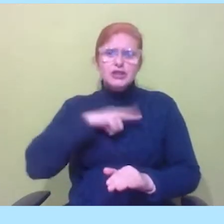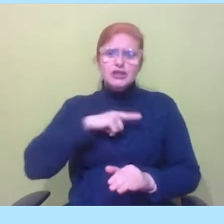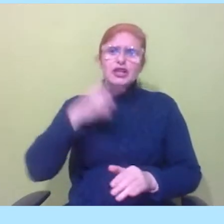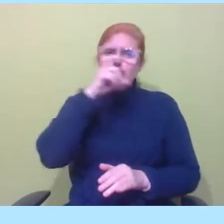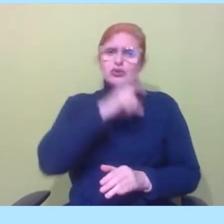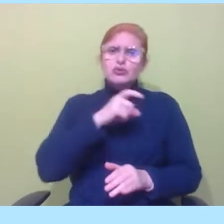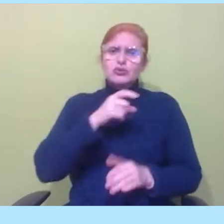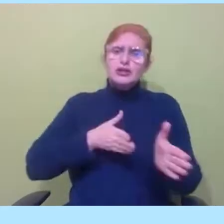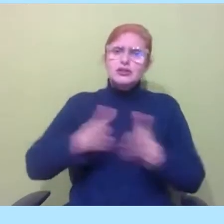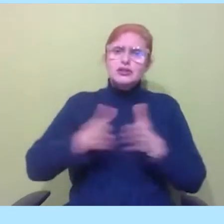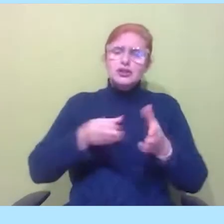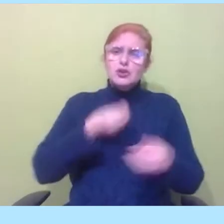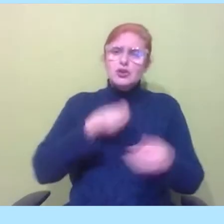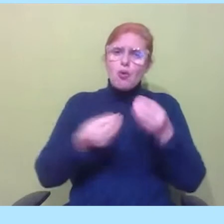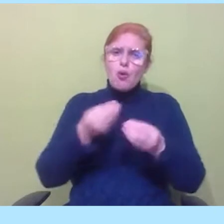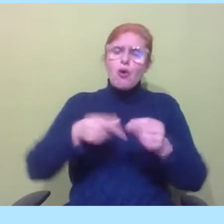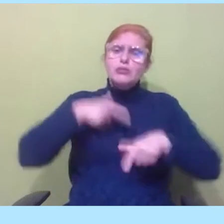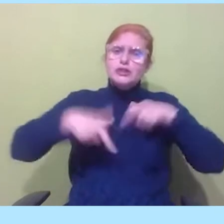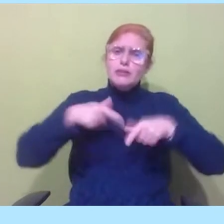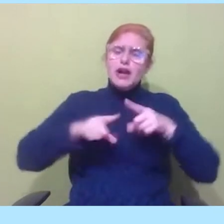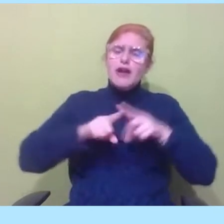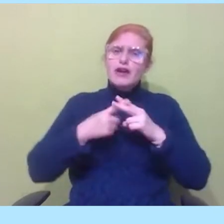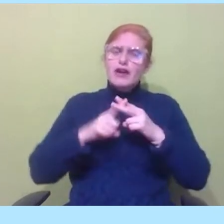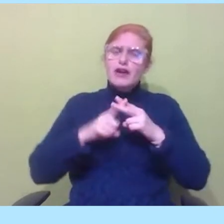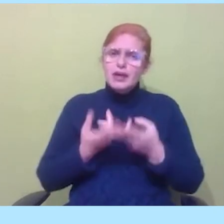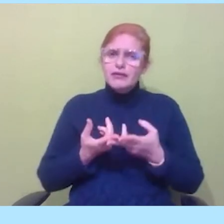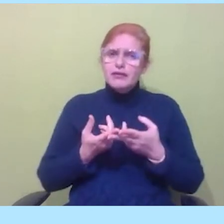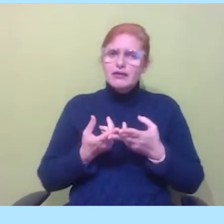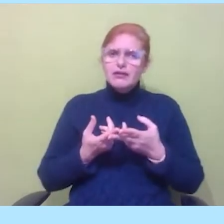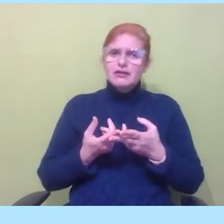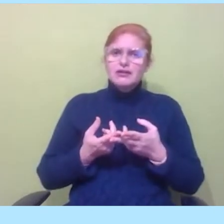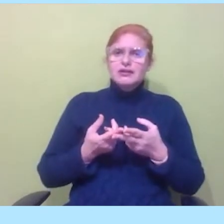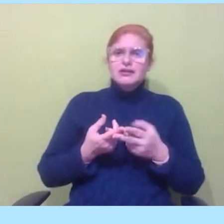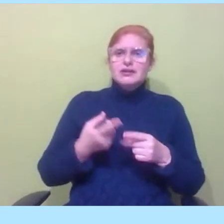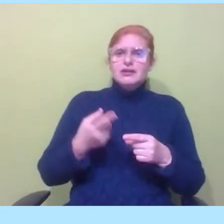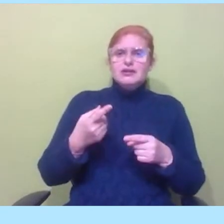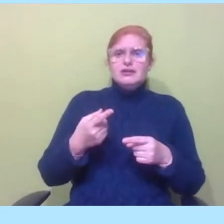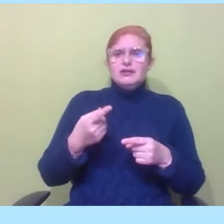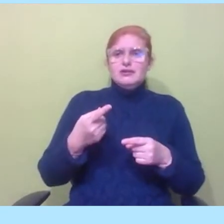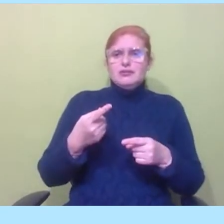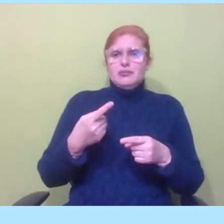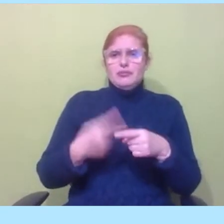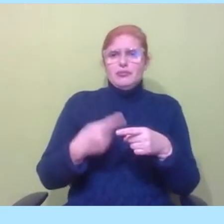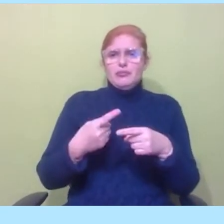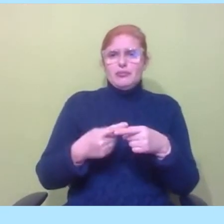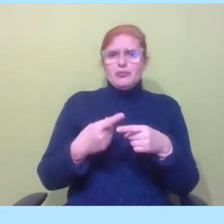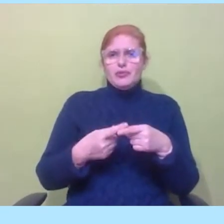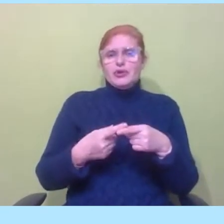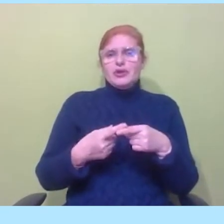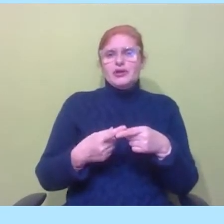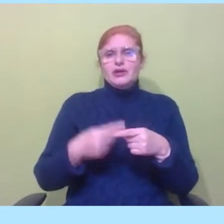ferramentas sem que elas nos agridam, né, sem que elas sejam o nosso ponto de falha.